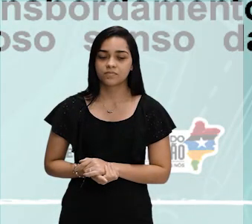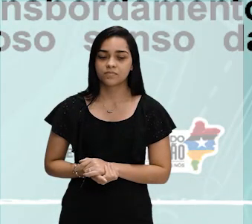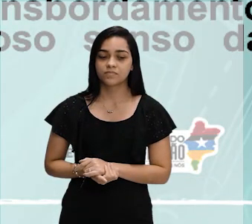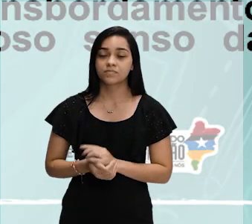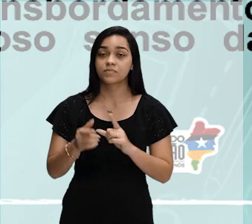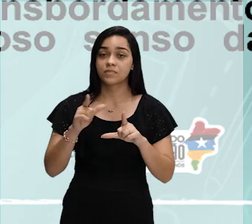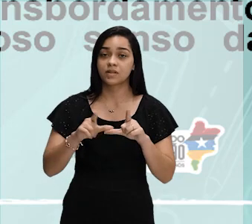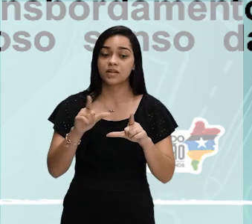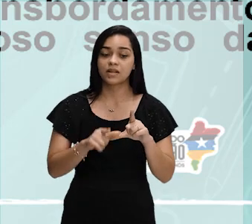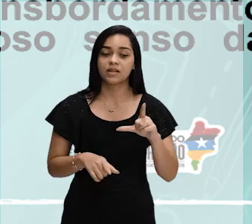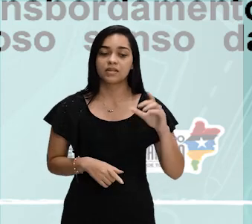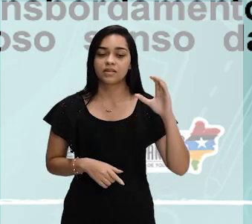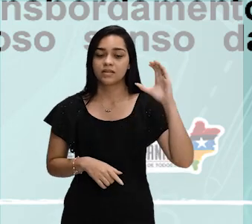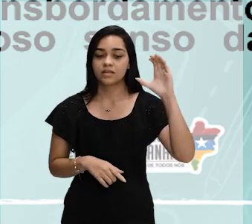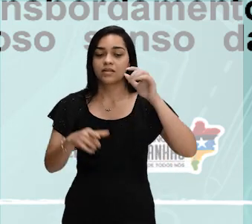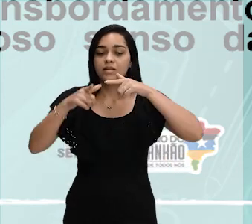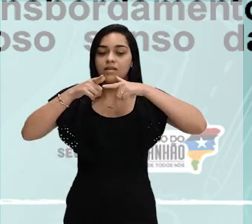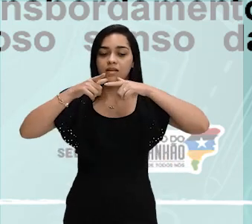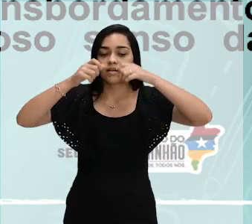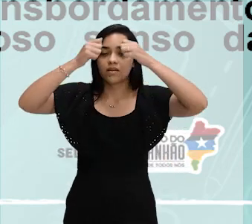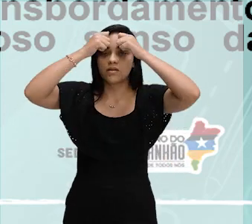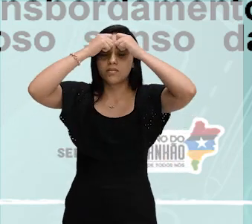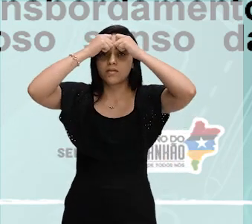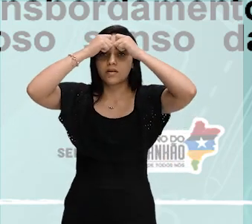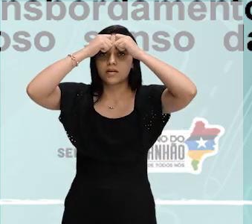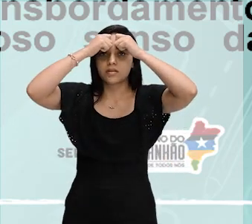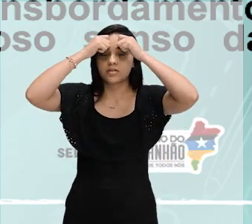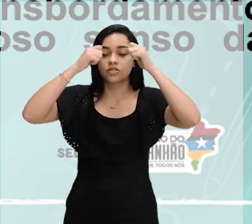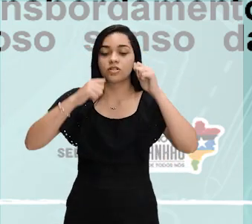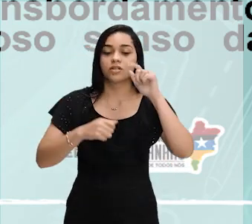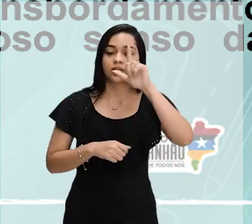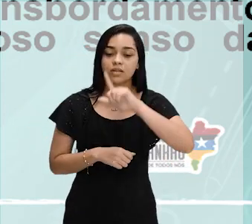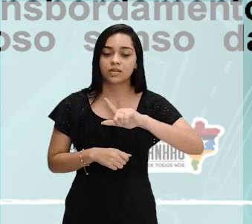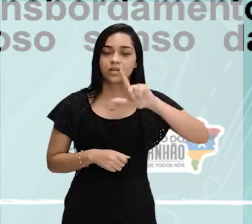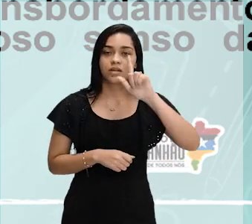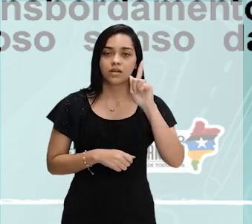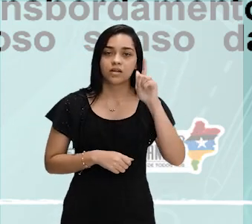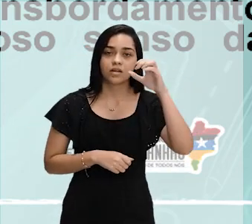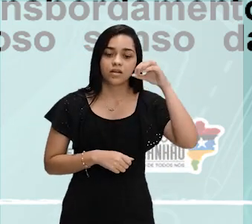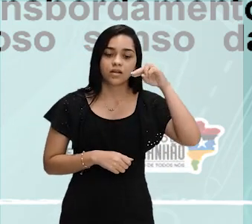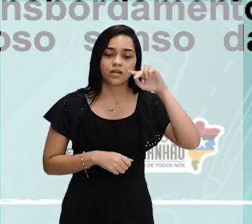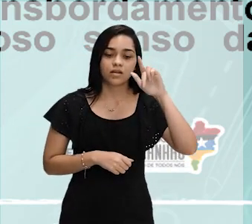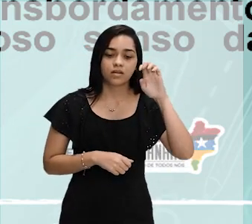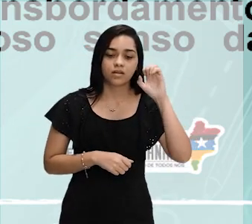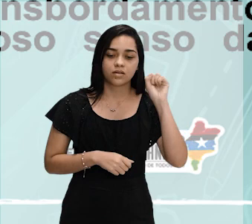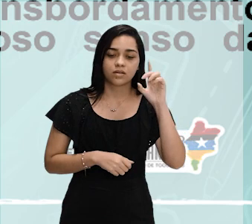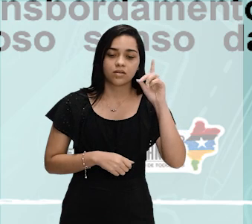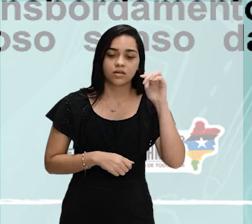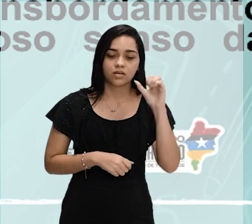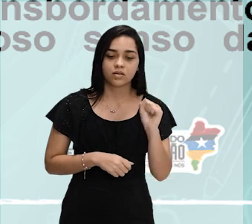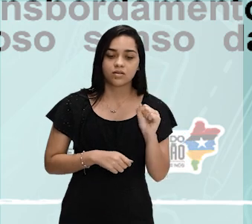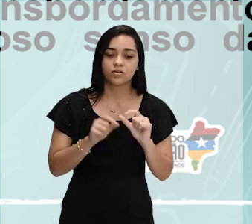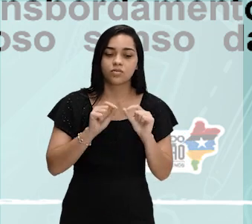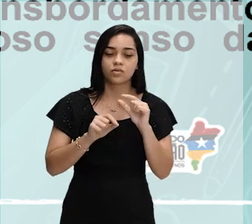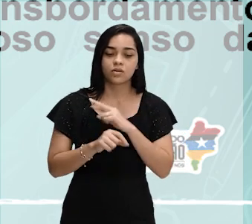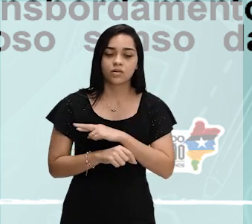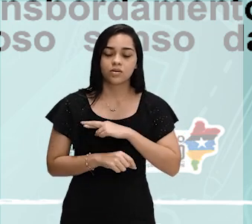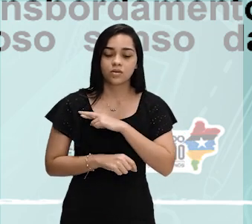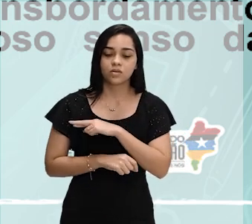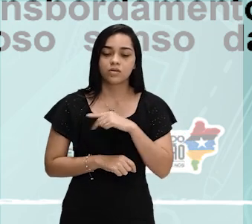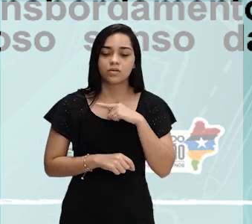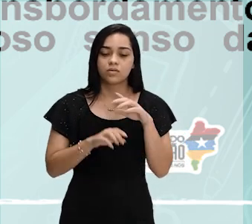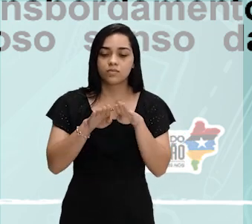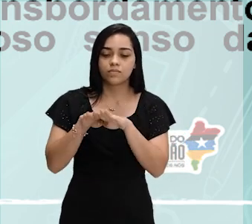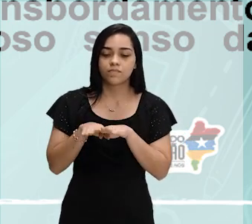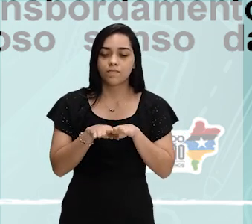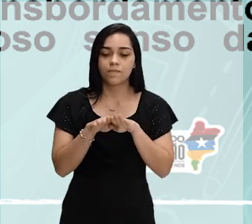Letra C. Na linguagem literária de Gonçalves Dias, o transbordamento romântico é contido e equilibrado por um rigoroso senso